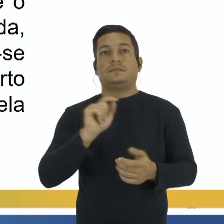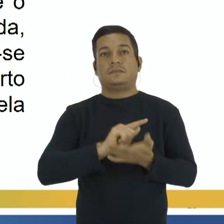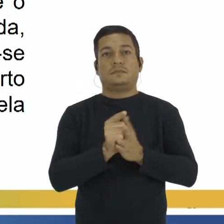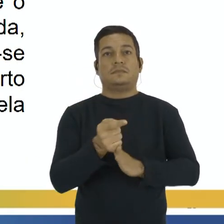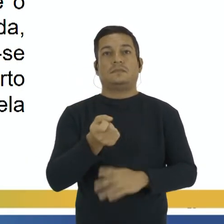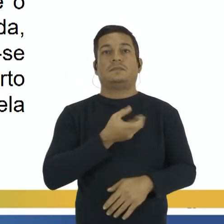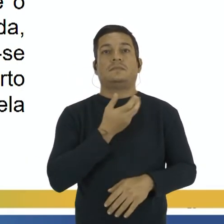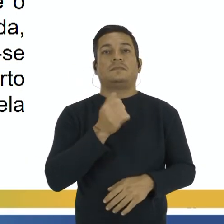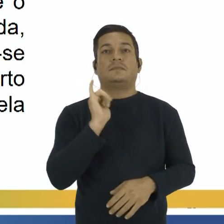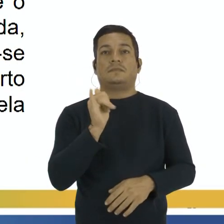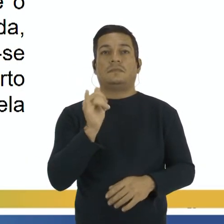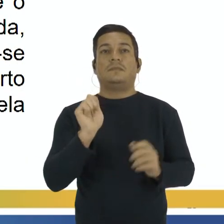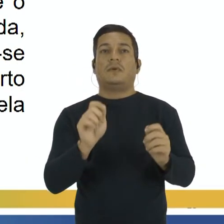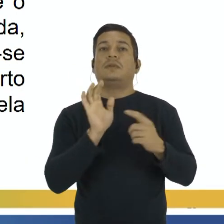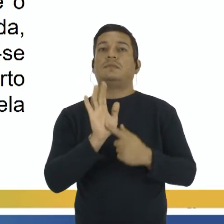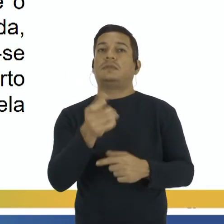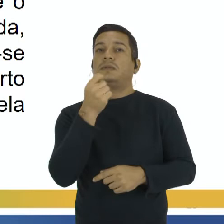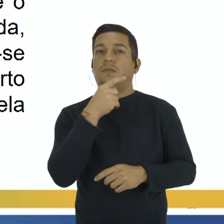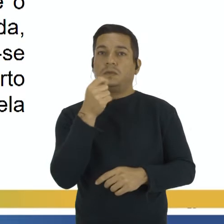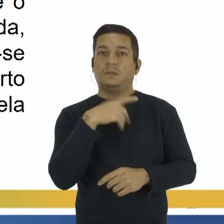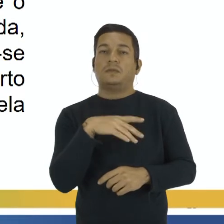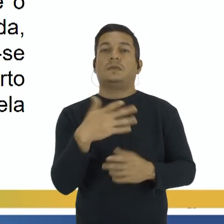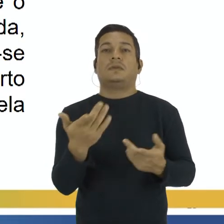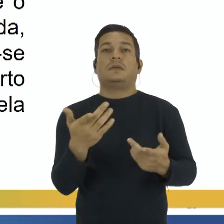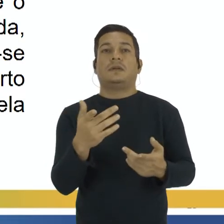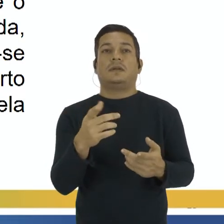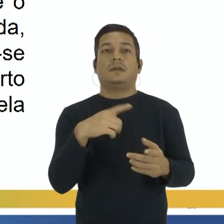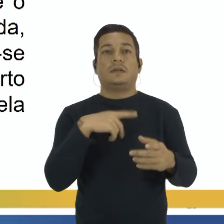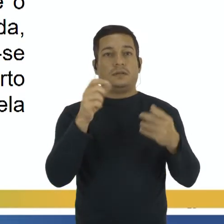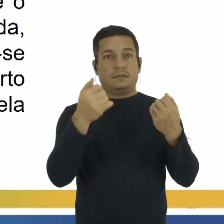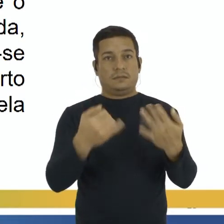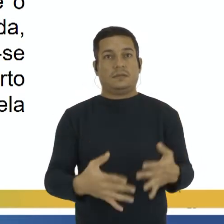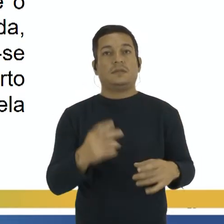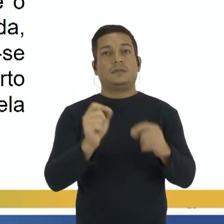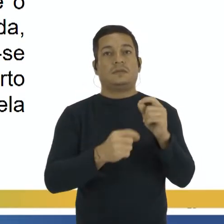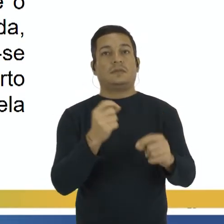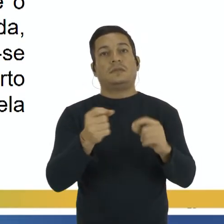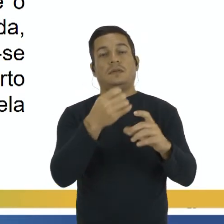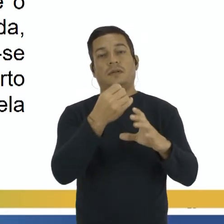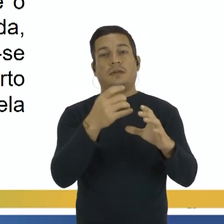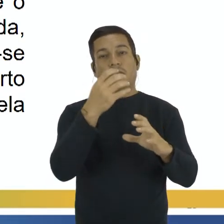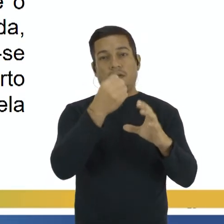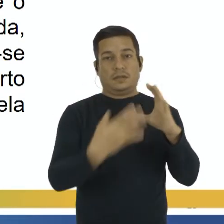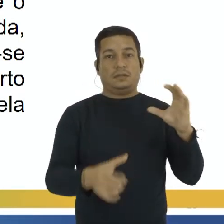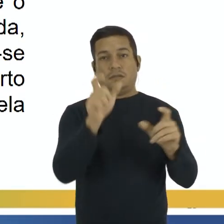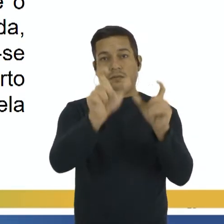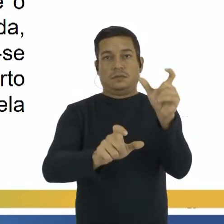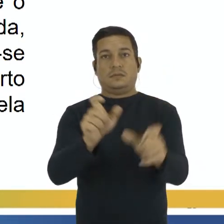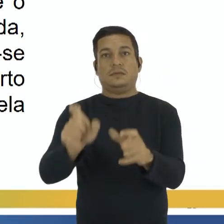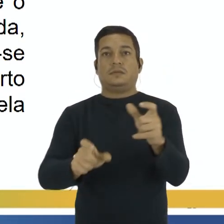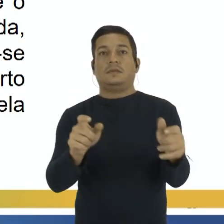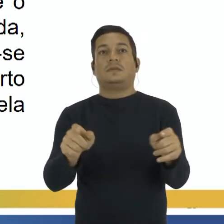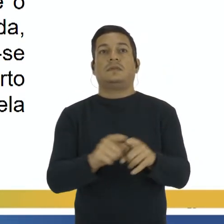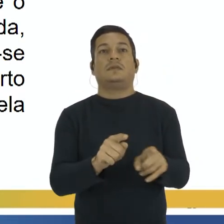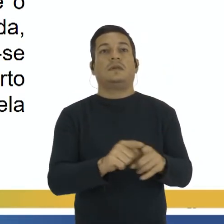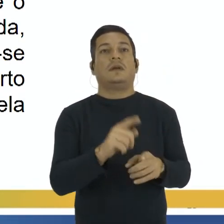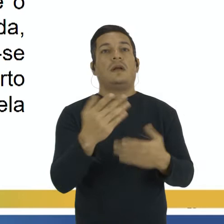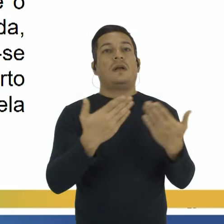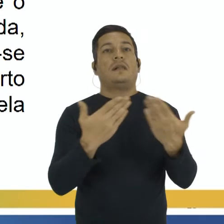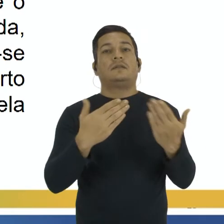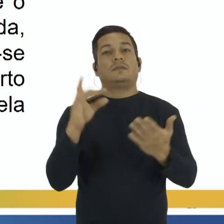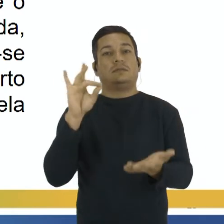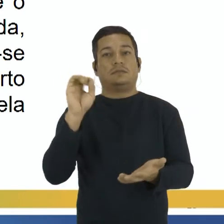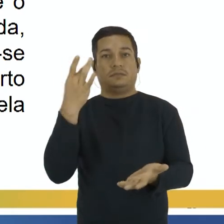que pode ou não apresentar humor em sua composição. A HQ humorística conta com elementos como a caracterização dos personagens, a relação com